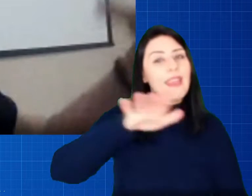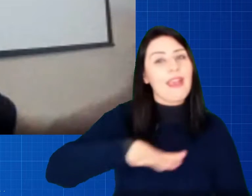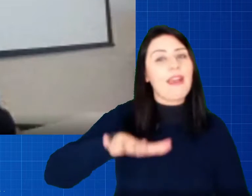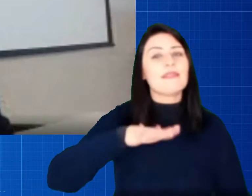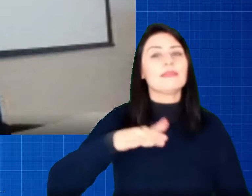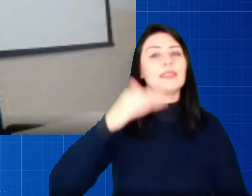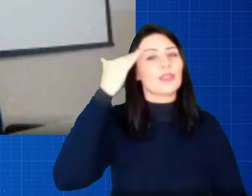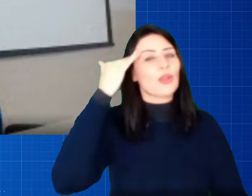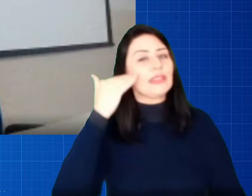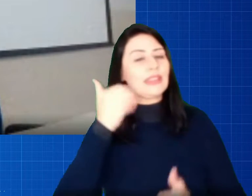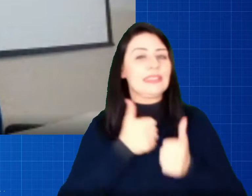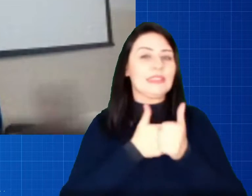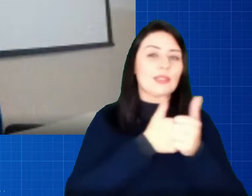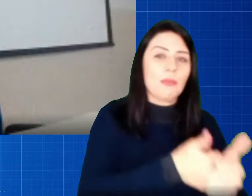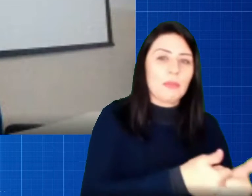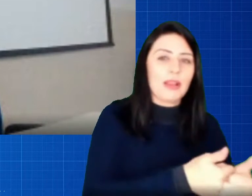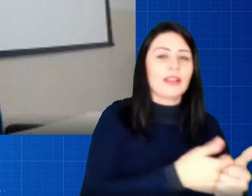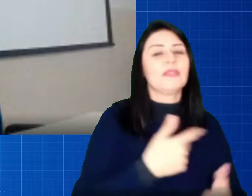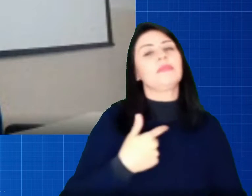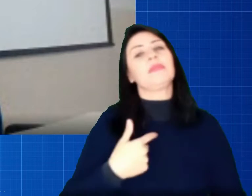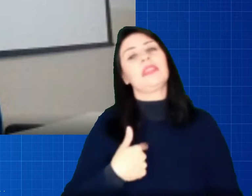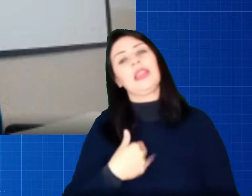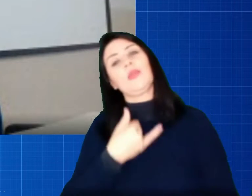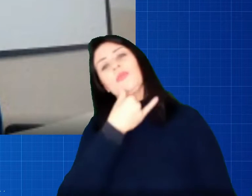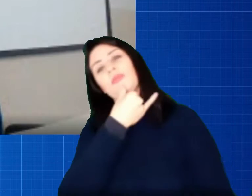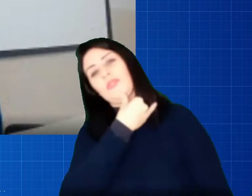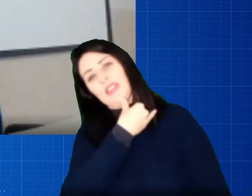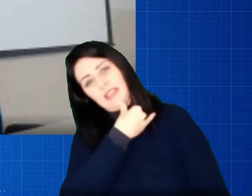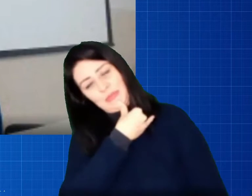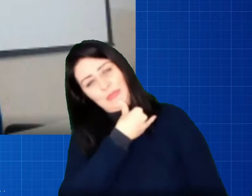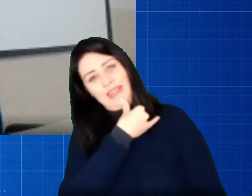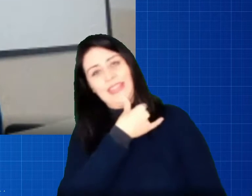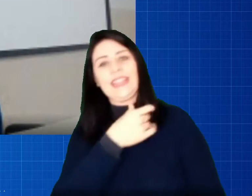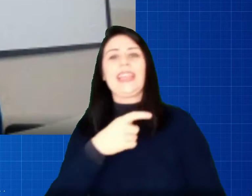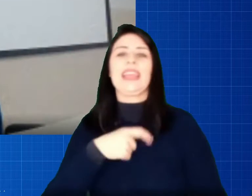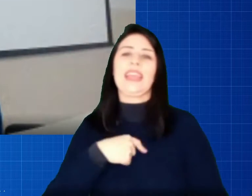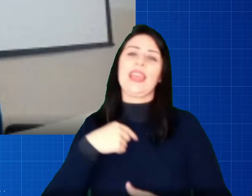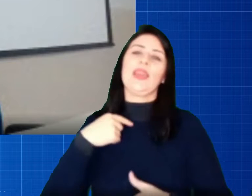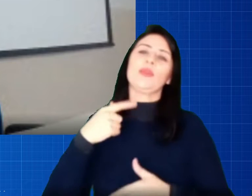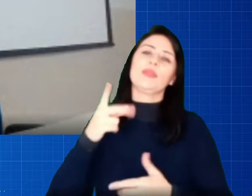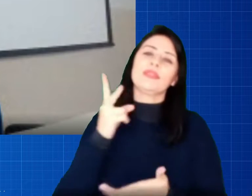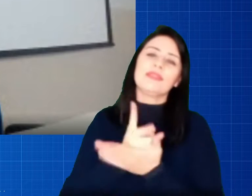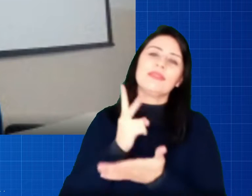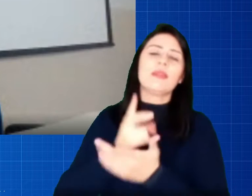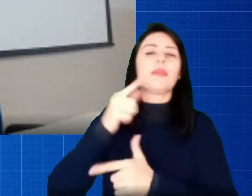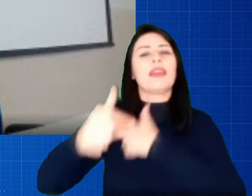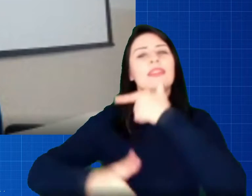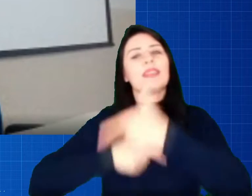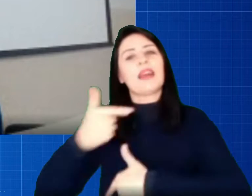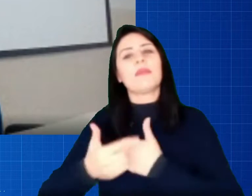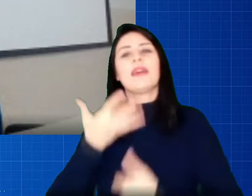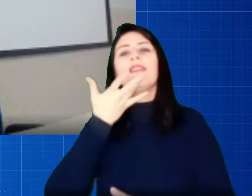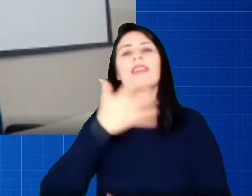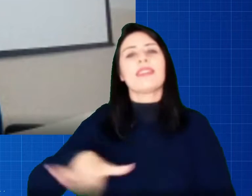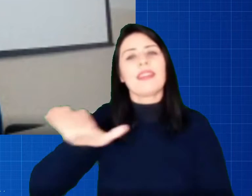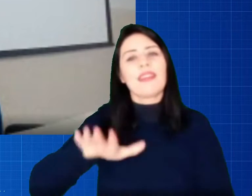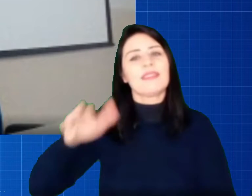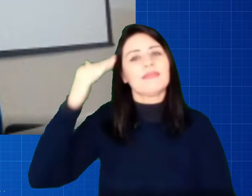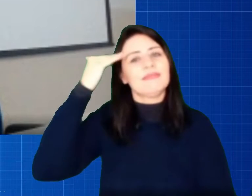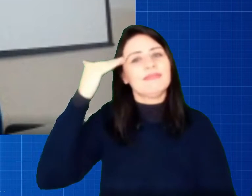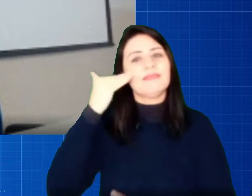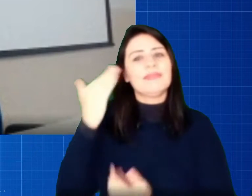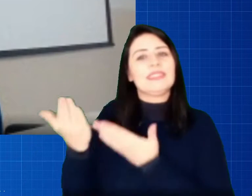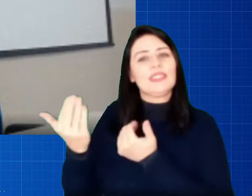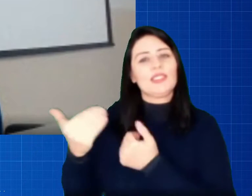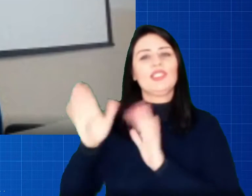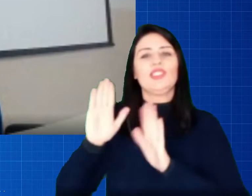as crianças. Eu, infelizmente, tenho a infelicidade, né, de pegar as crianças, os jovens, os adolescentes,